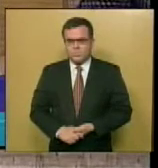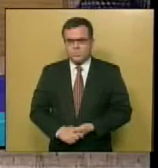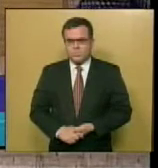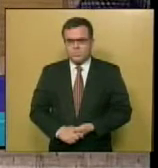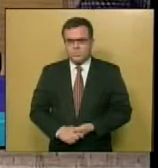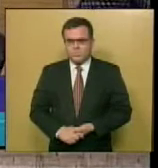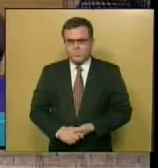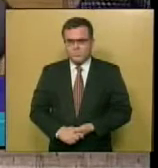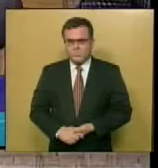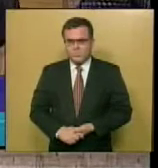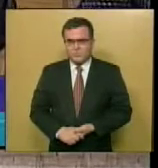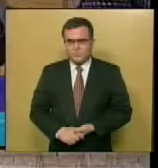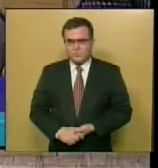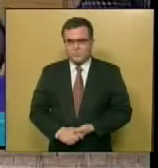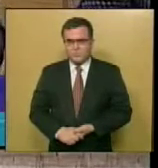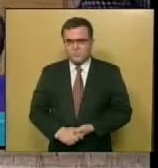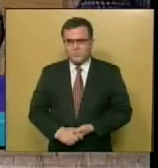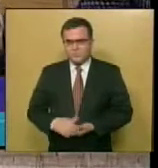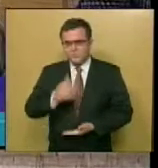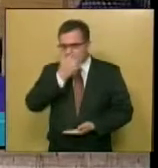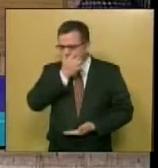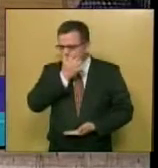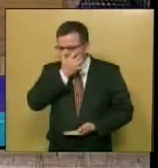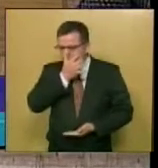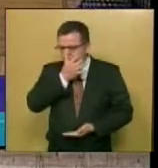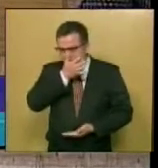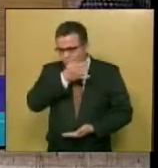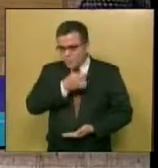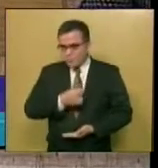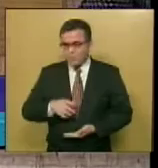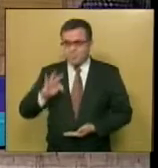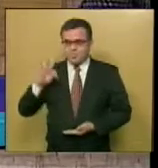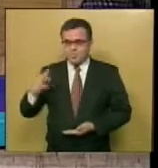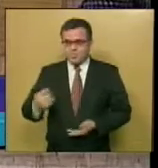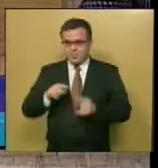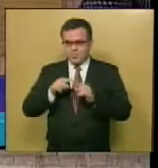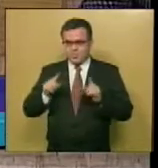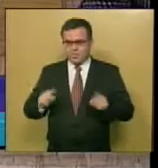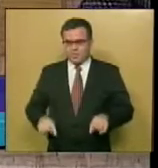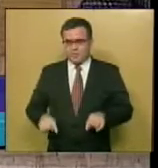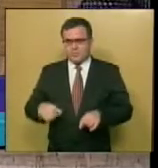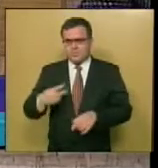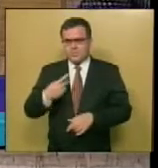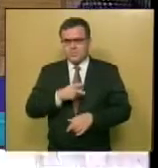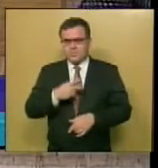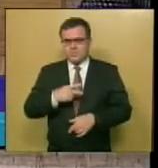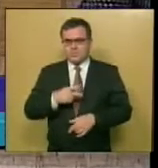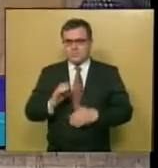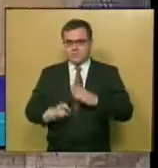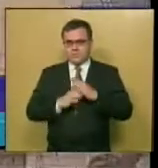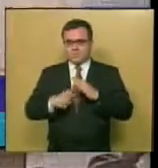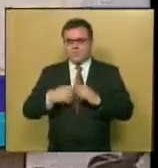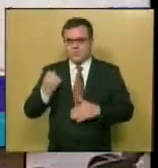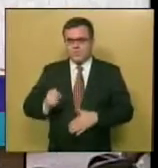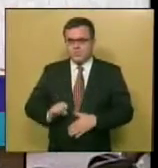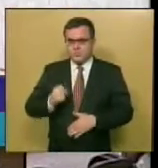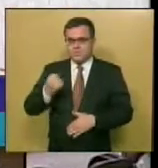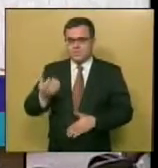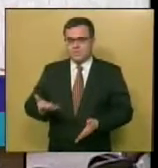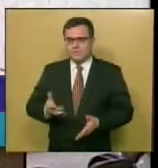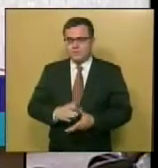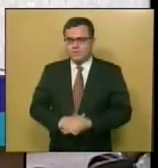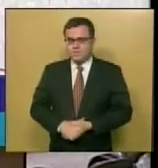aqui representando todos os funcionários do seu pai quando dirigiu suas empresas em Sergipe.